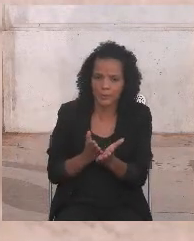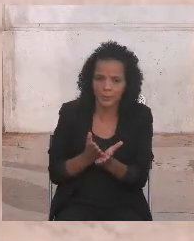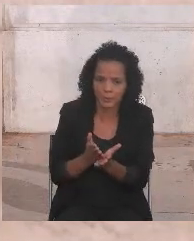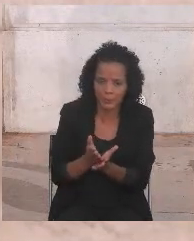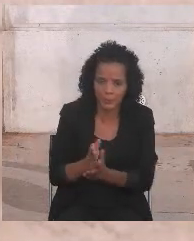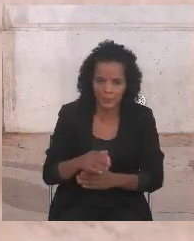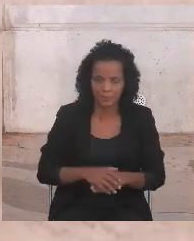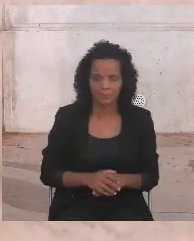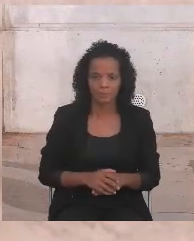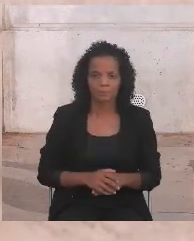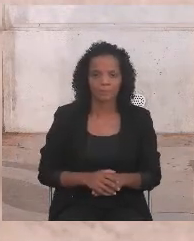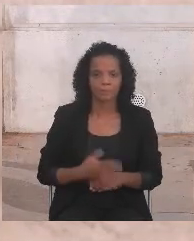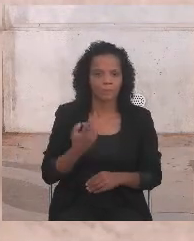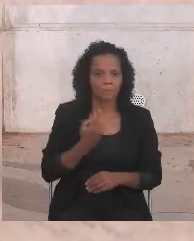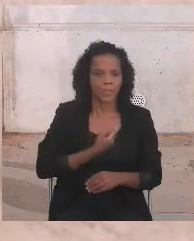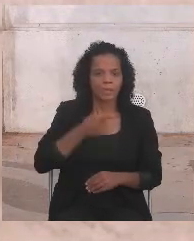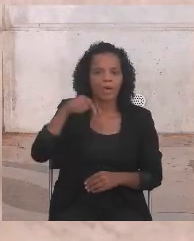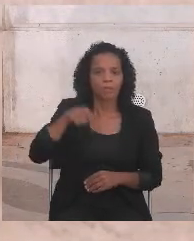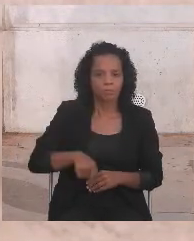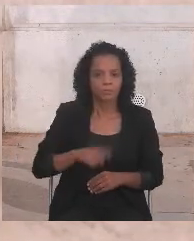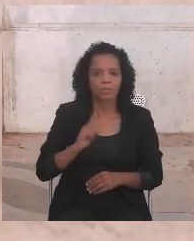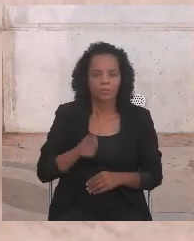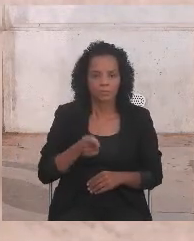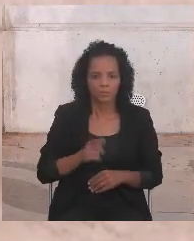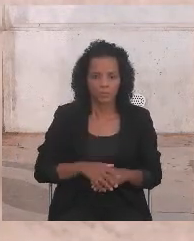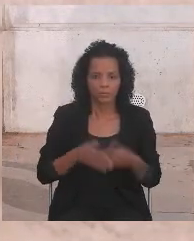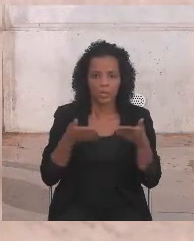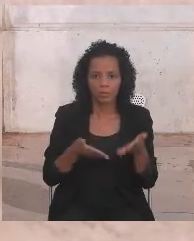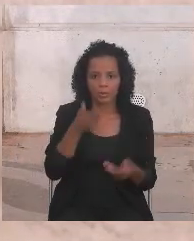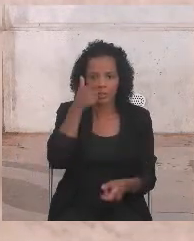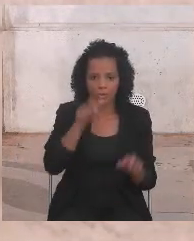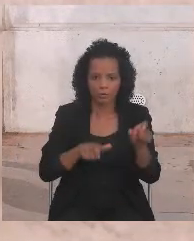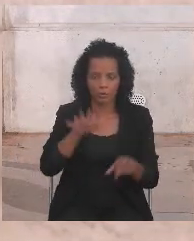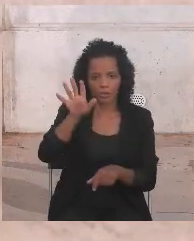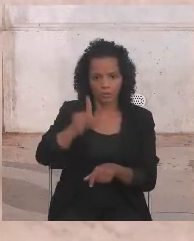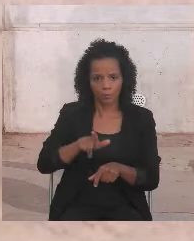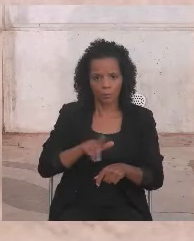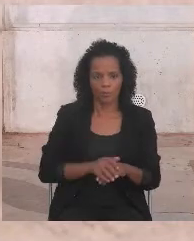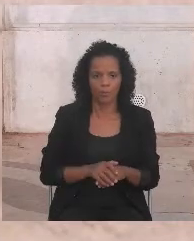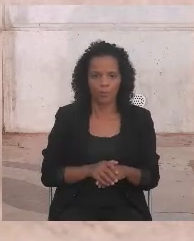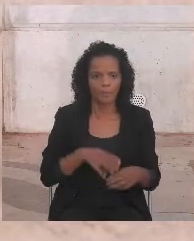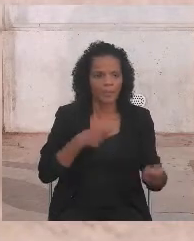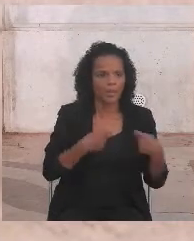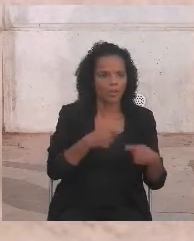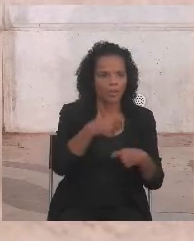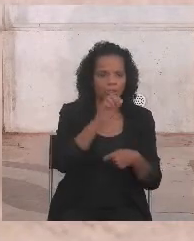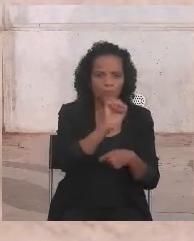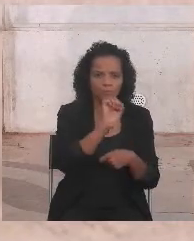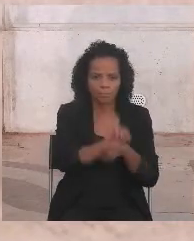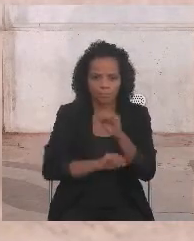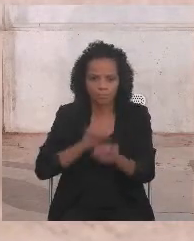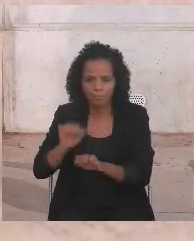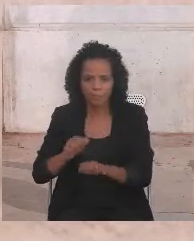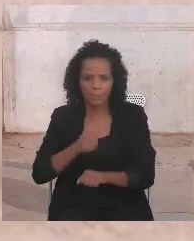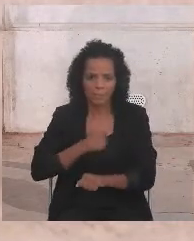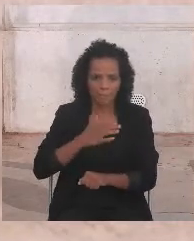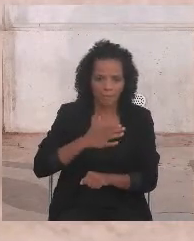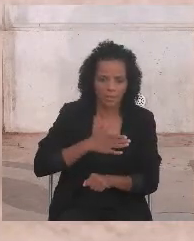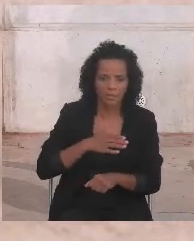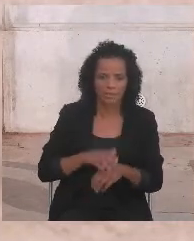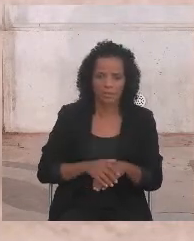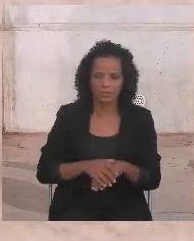A nossa primeira obrigação é ajudar os lisboetas, os comerciantes locais, as empresas,